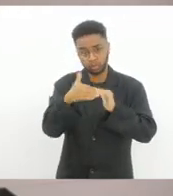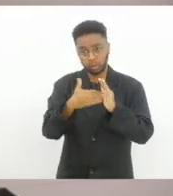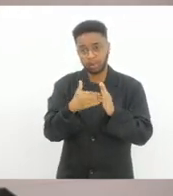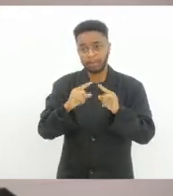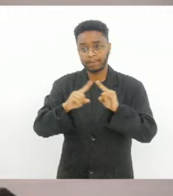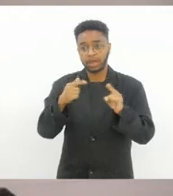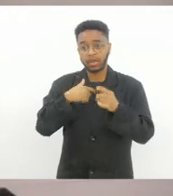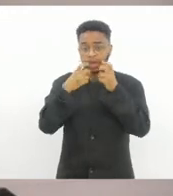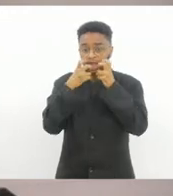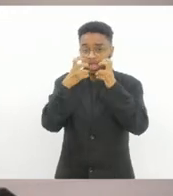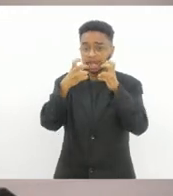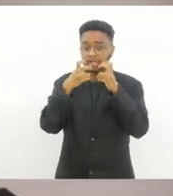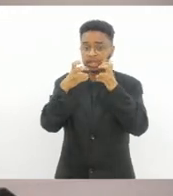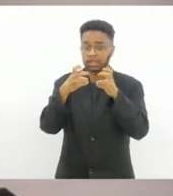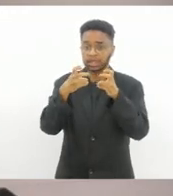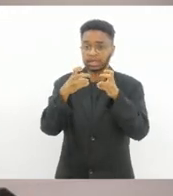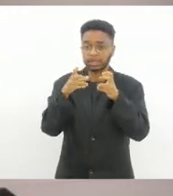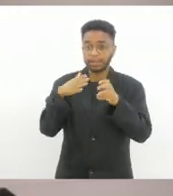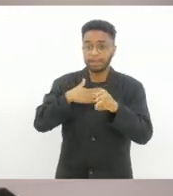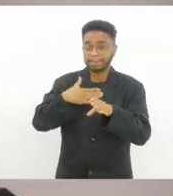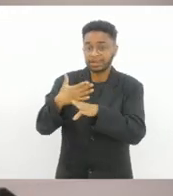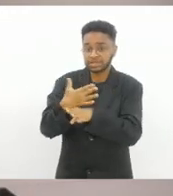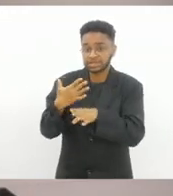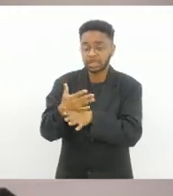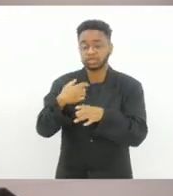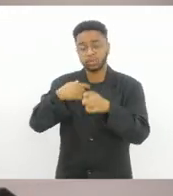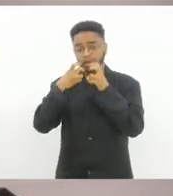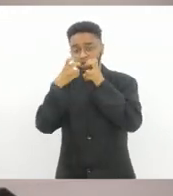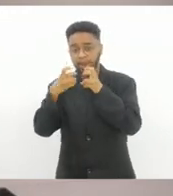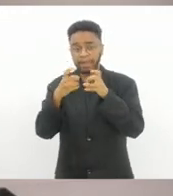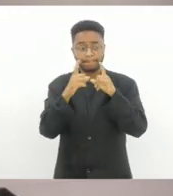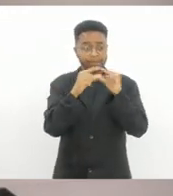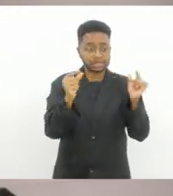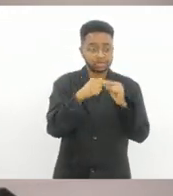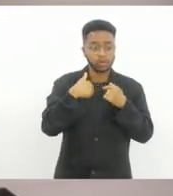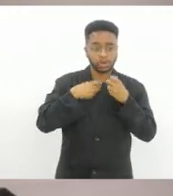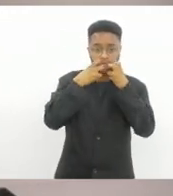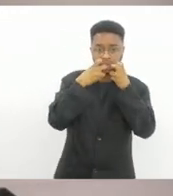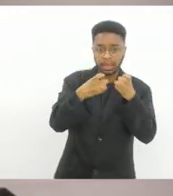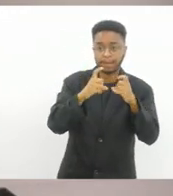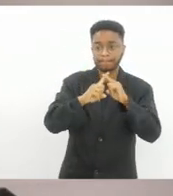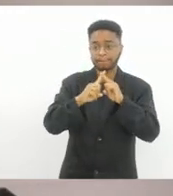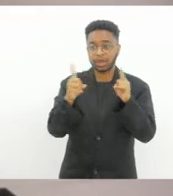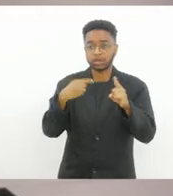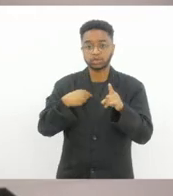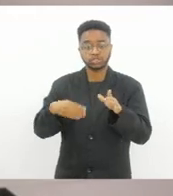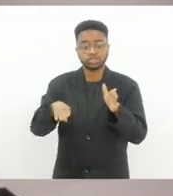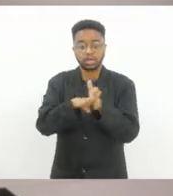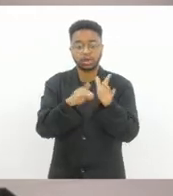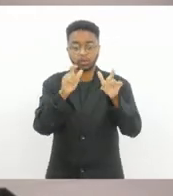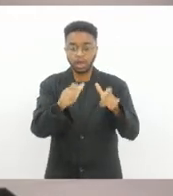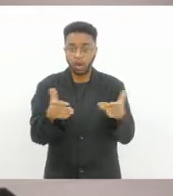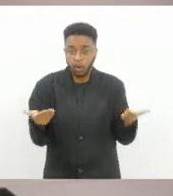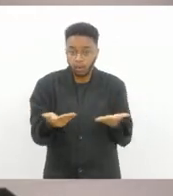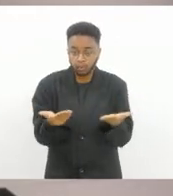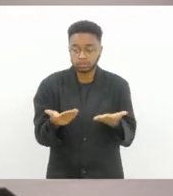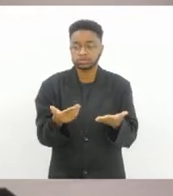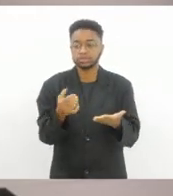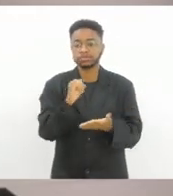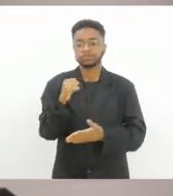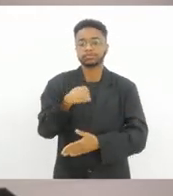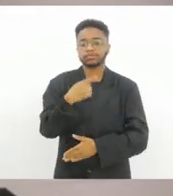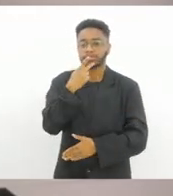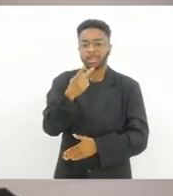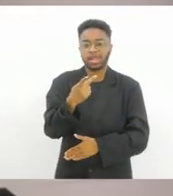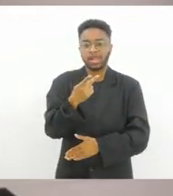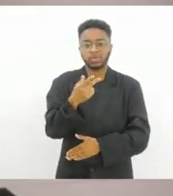gritei. Eu gritei na minha cidade, eu gritei em Brasília. Porém, eu chegar no equipamento hoje, falar que eu não posso te